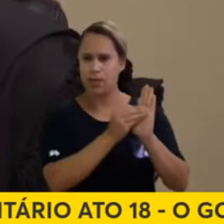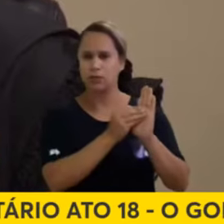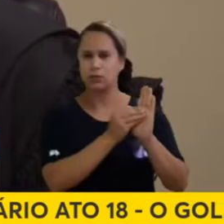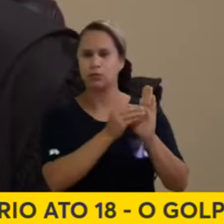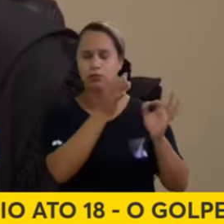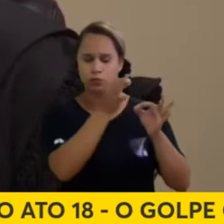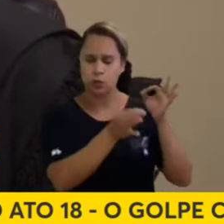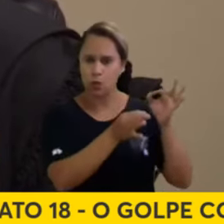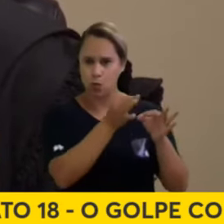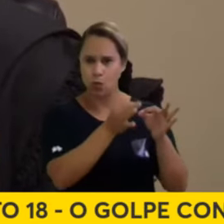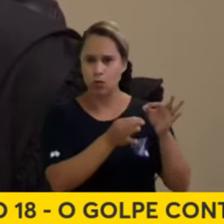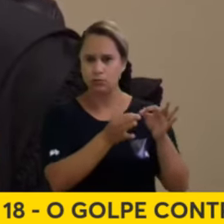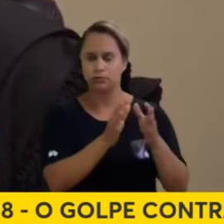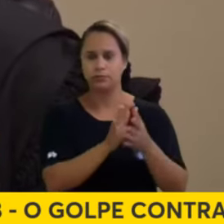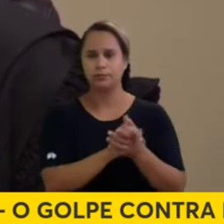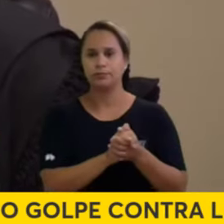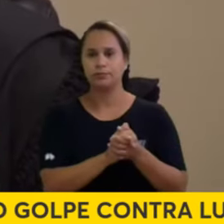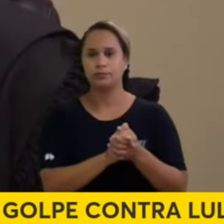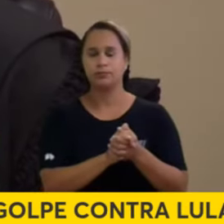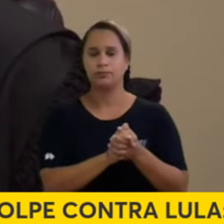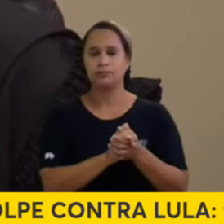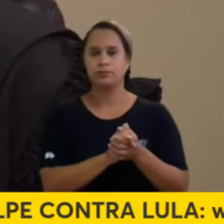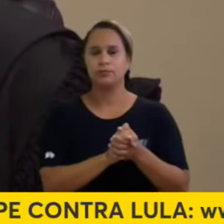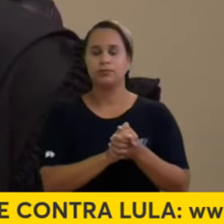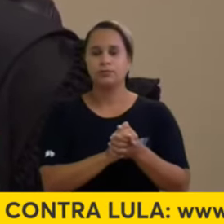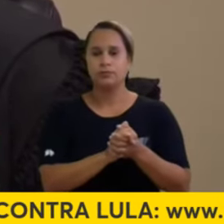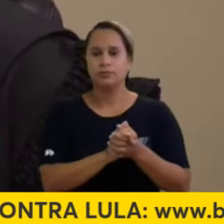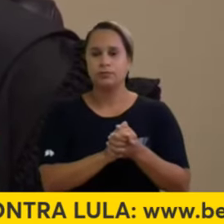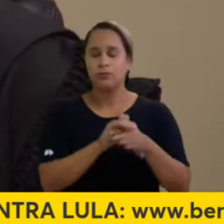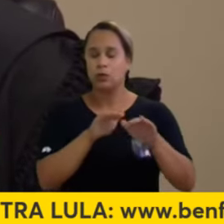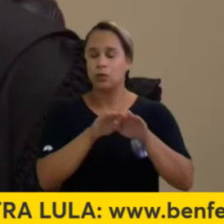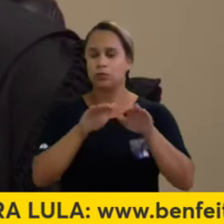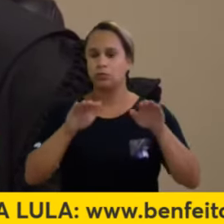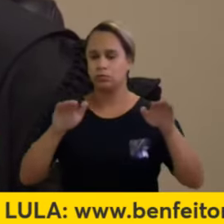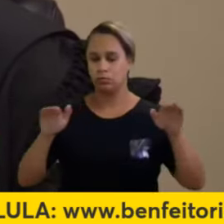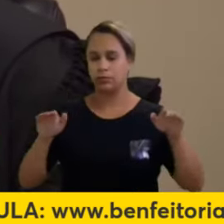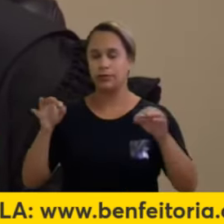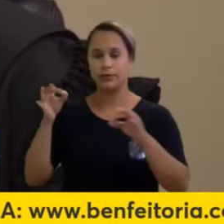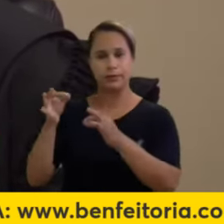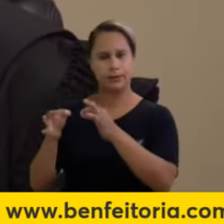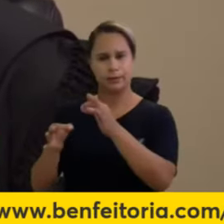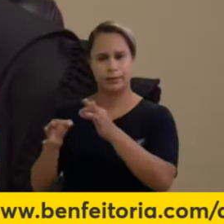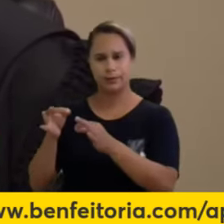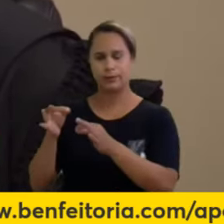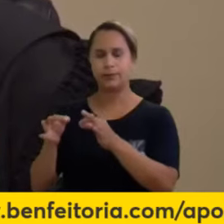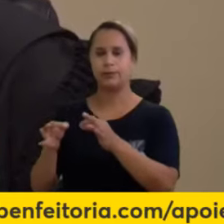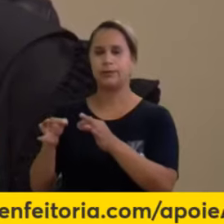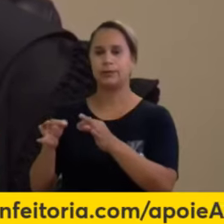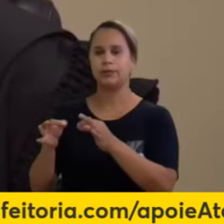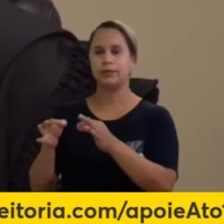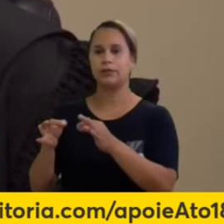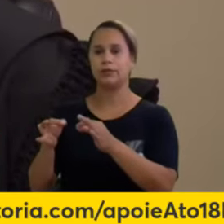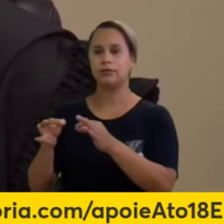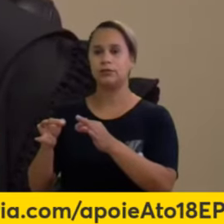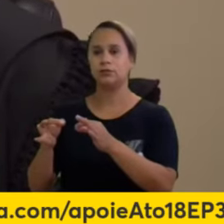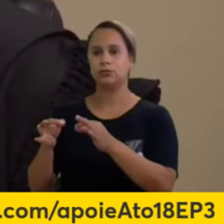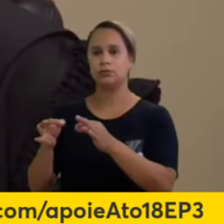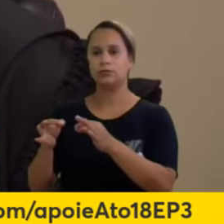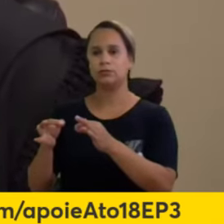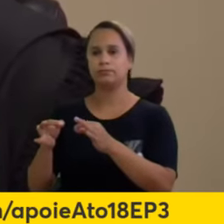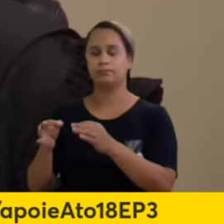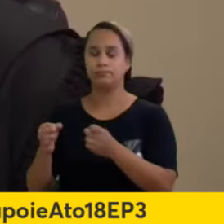neutralidade impõe que o juiz se mantenha em situação exterior ao conflito objeto da LD a ser solucionada o juiz há de ser estranho ao